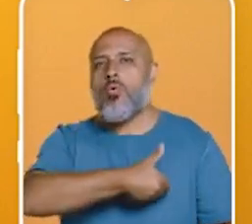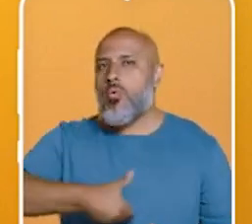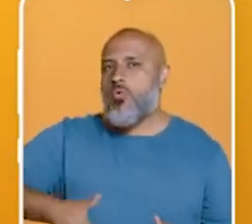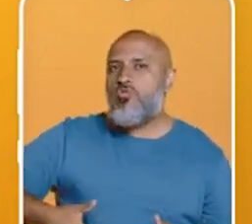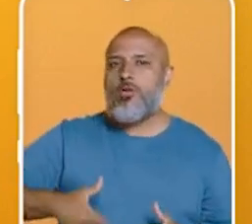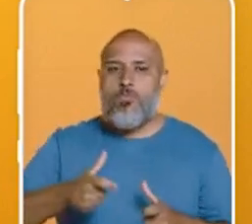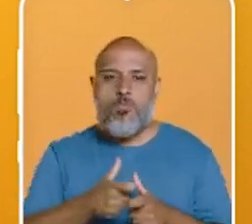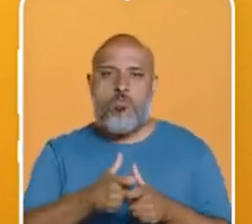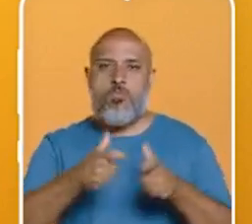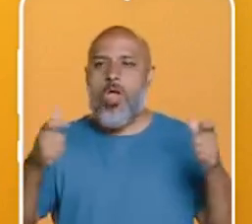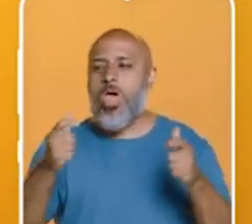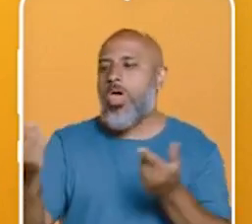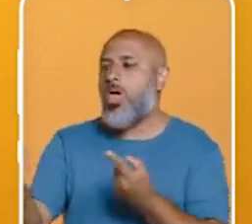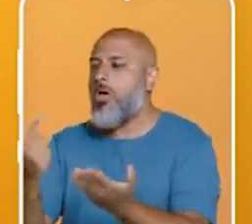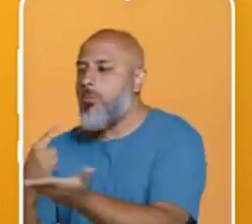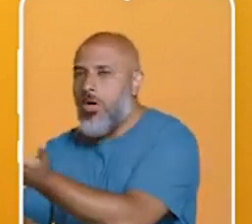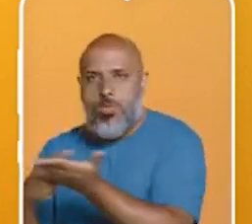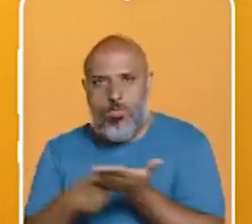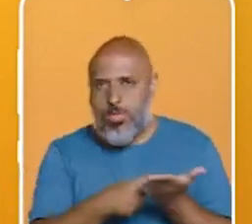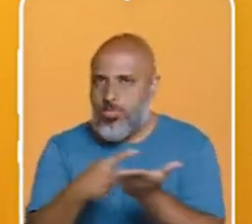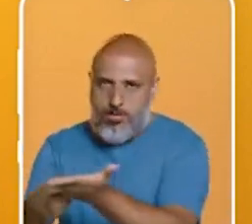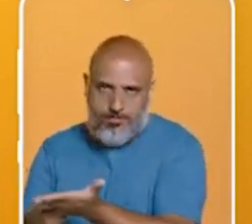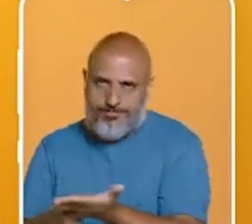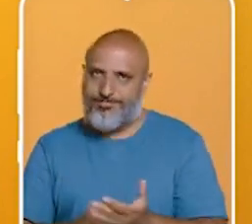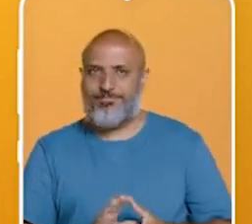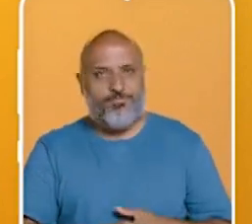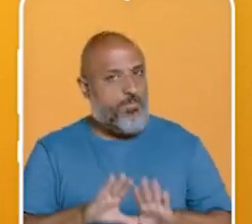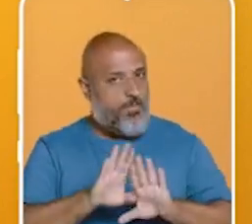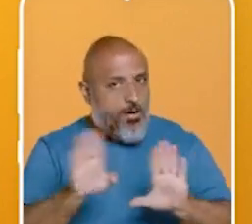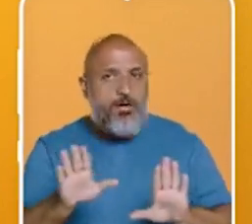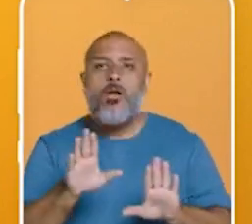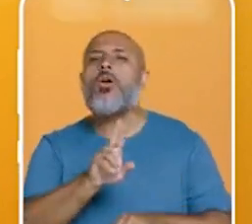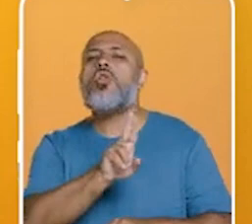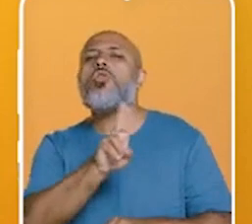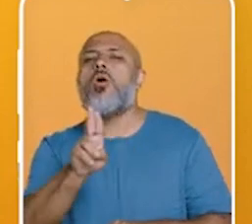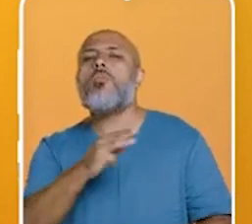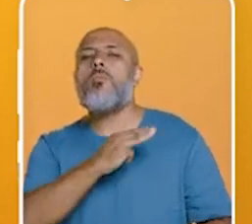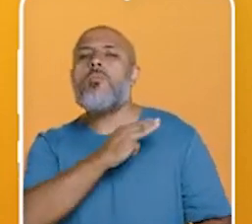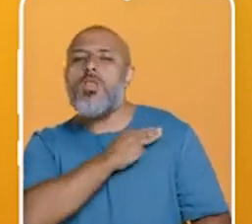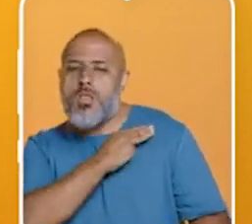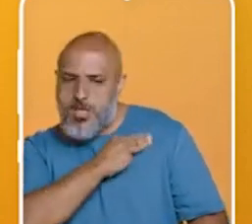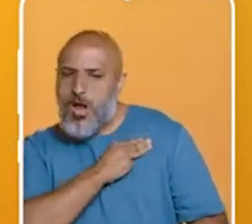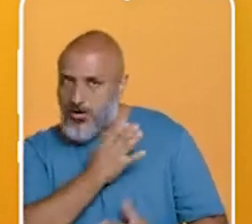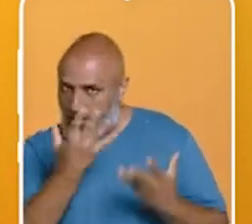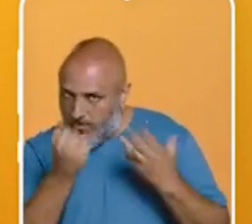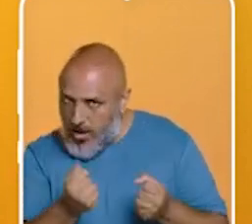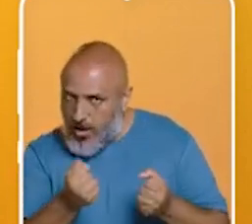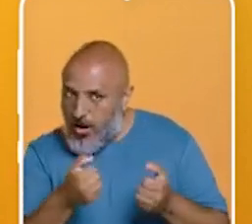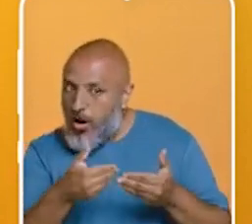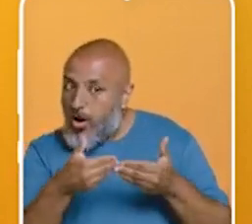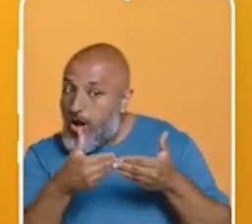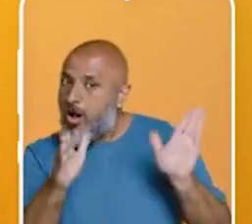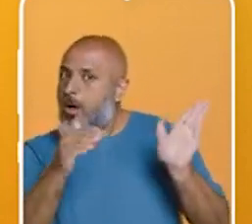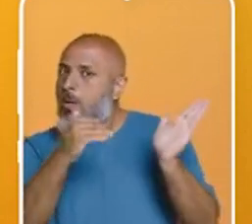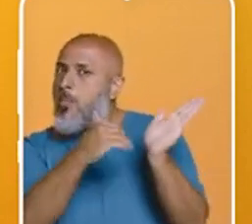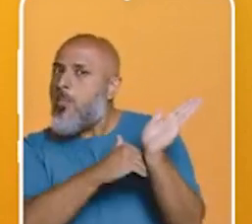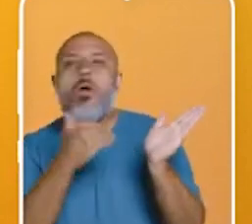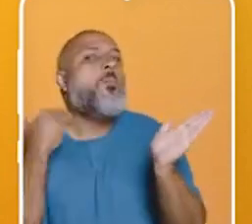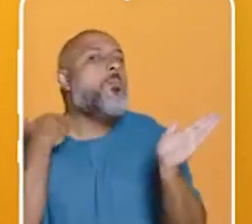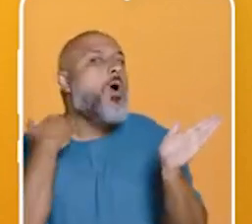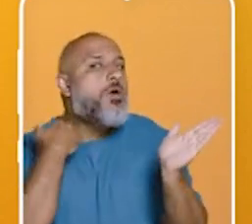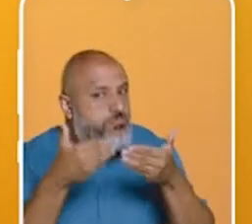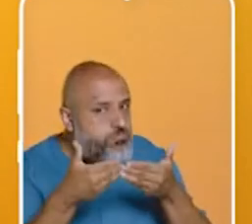é o governo num imenso balcão de negócios. E tem mais, só vou nomear para o ministério quem aceitar abrir mão do seu